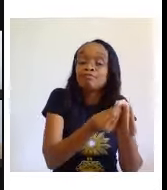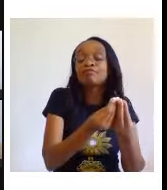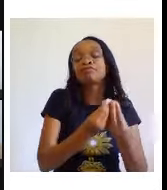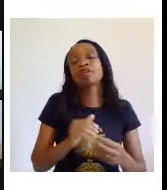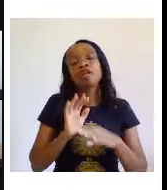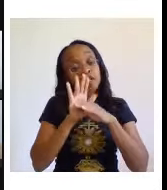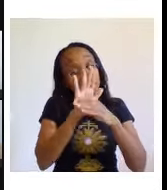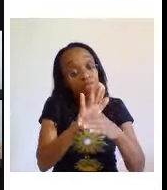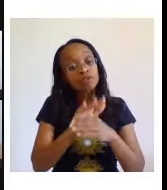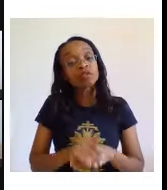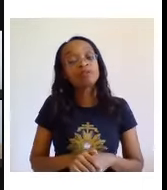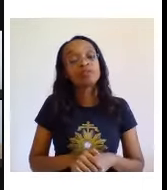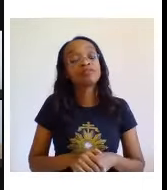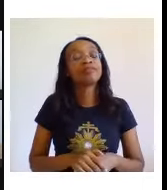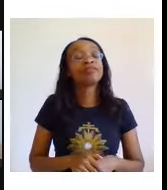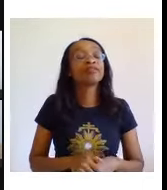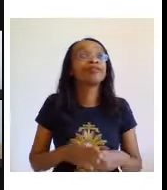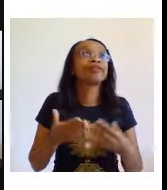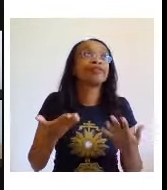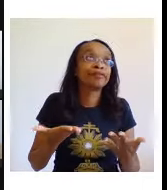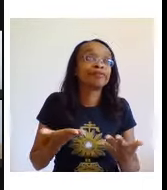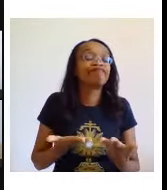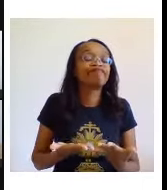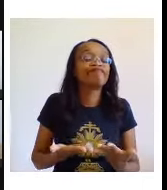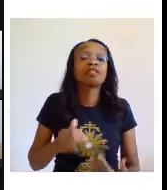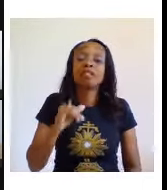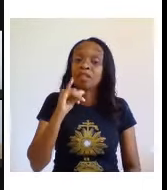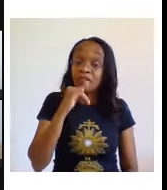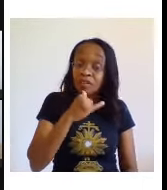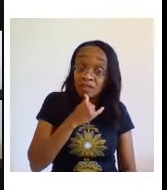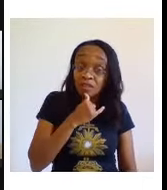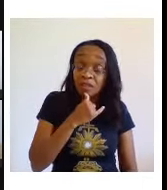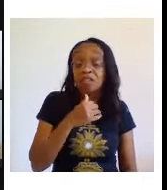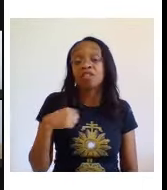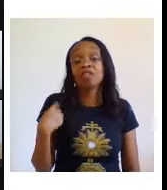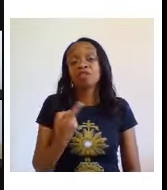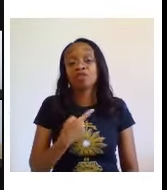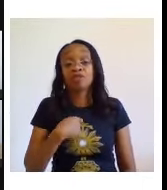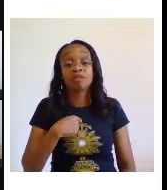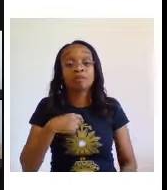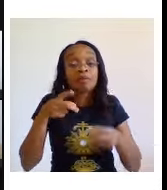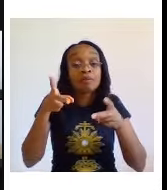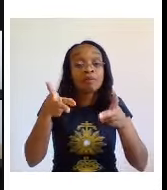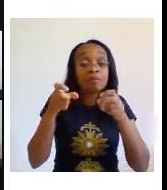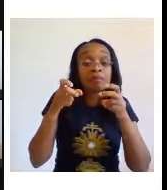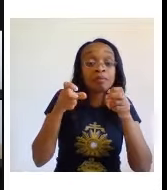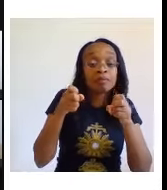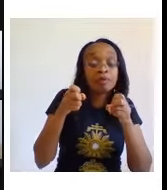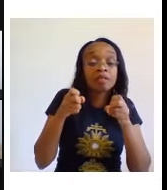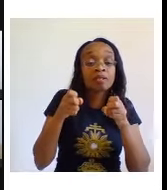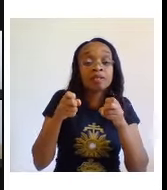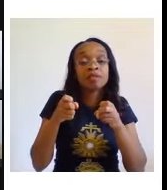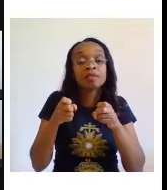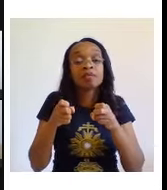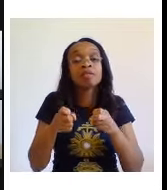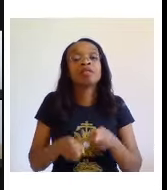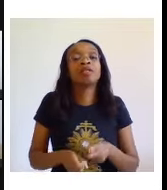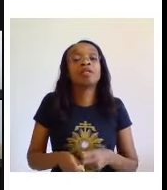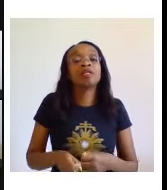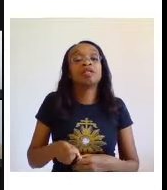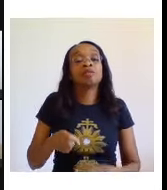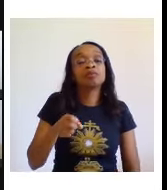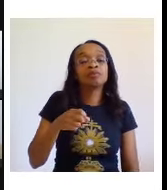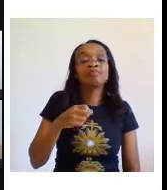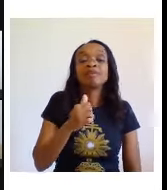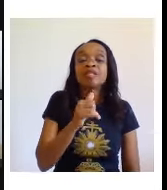tivemos cortes expressivos no Ministério da Ciência e Tecnologia, do qual tem atingido o INPE,